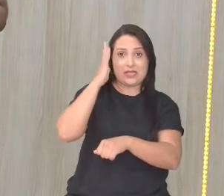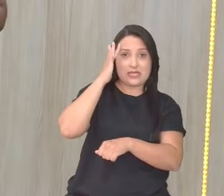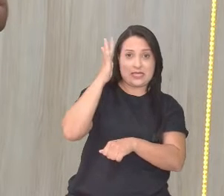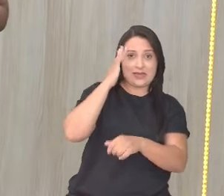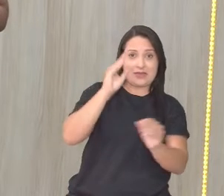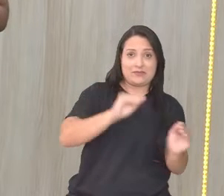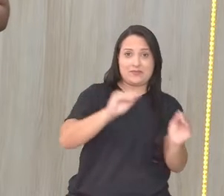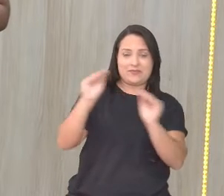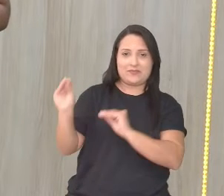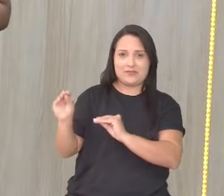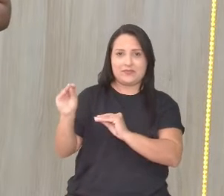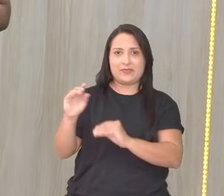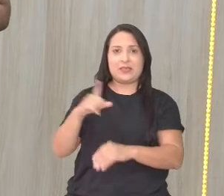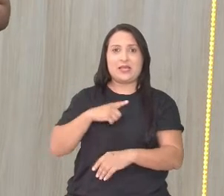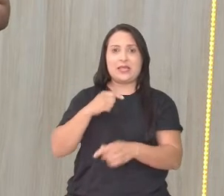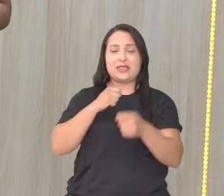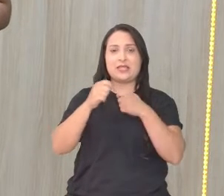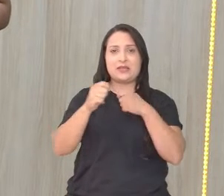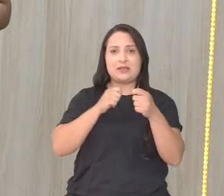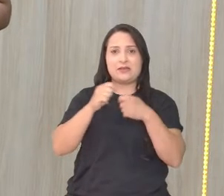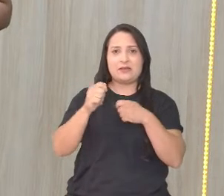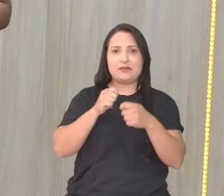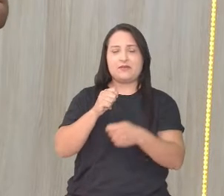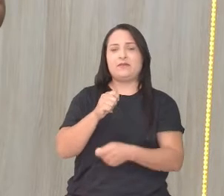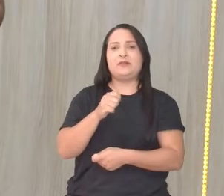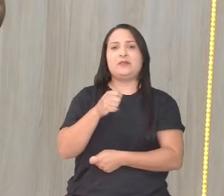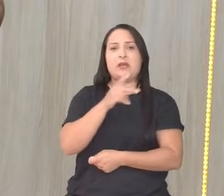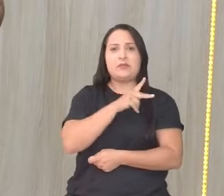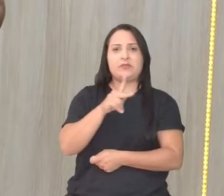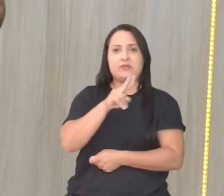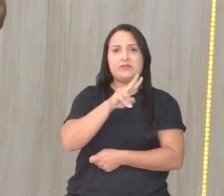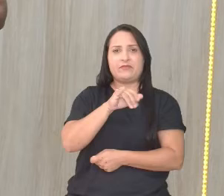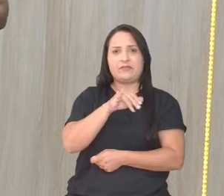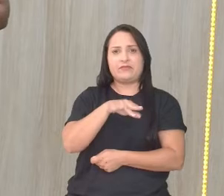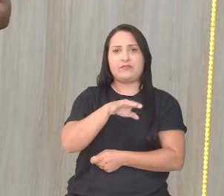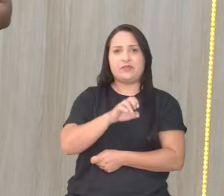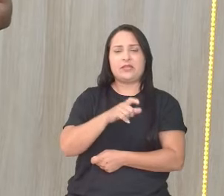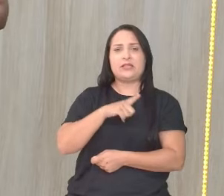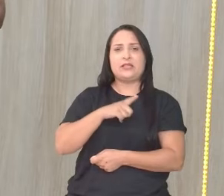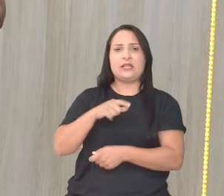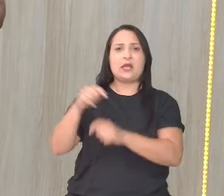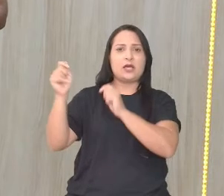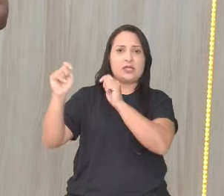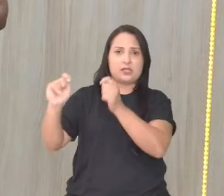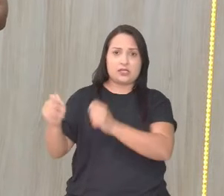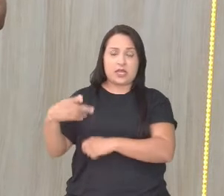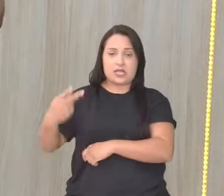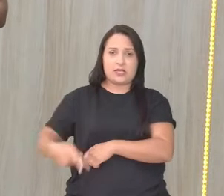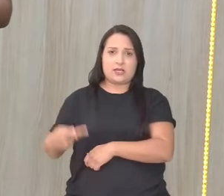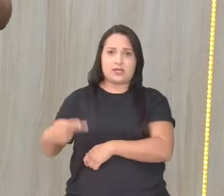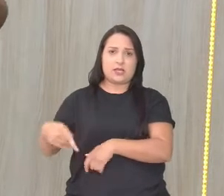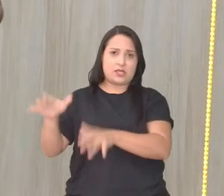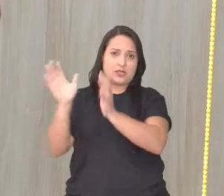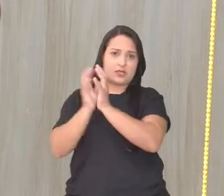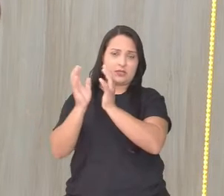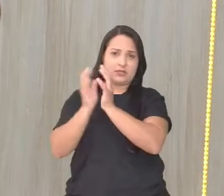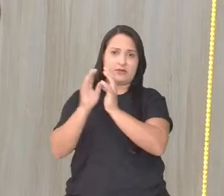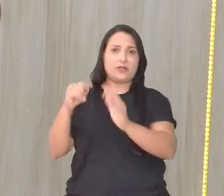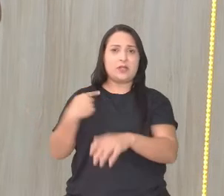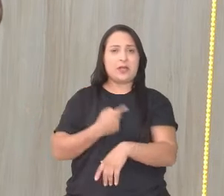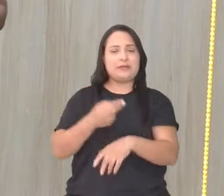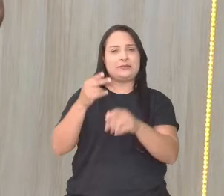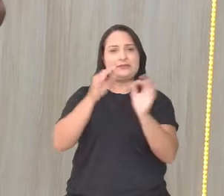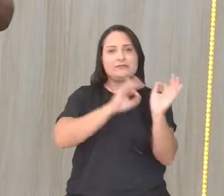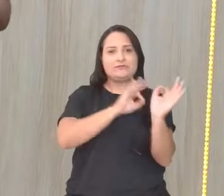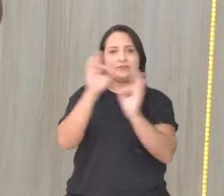eu trouxe aqui uma entrevista que a professora Camille Borba fez com o artista grafiteiro Rafa Matos, aqui de Recife. E a gente vai